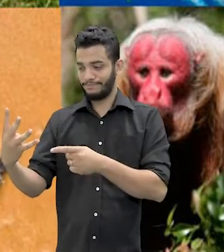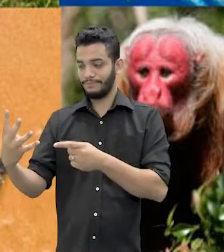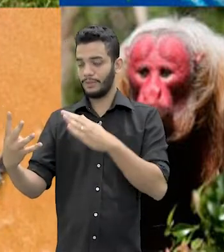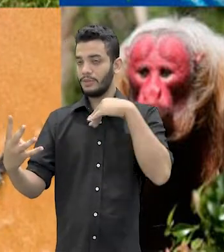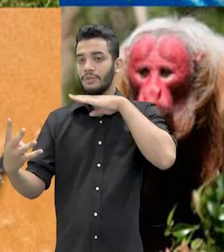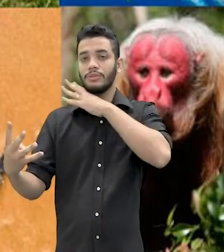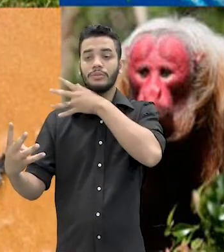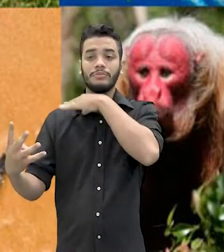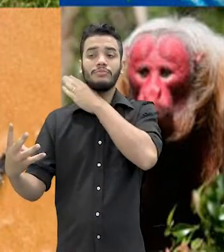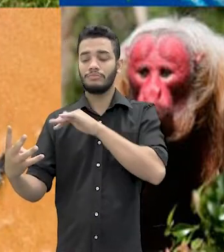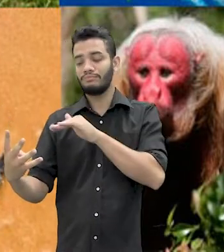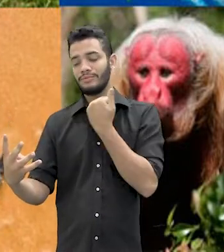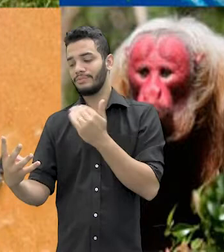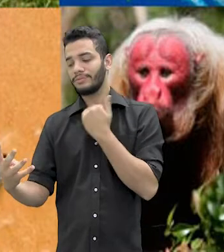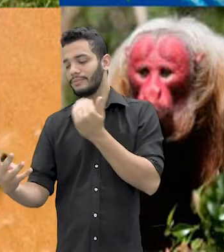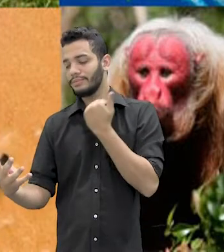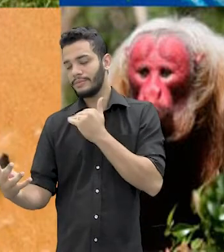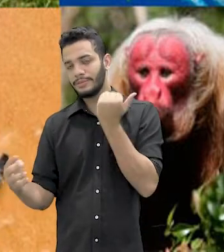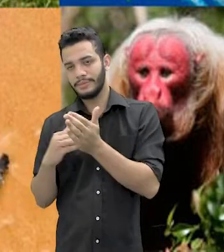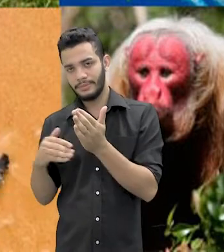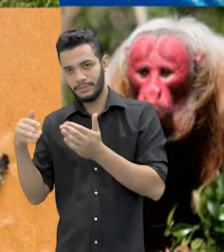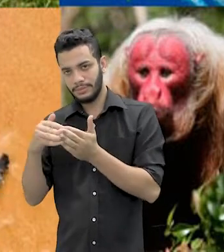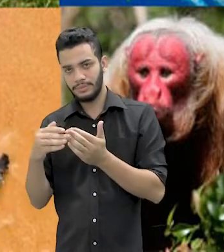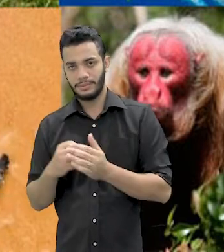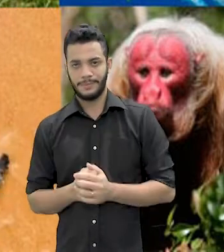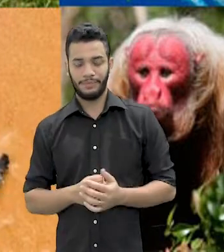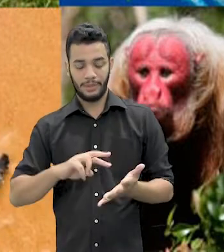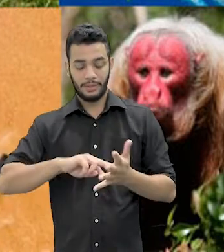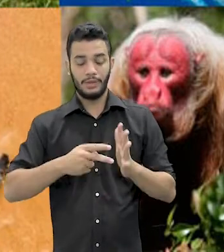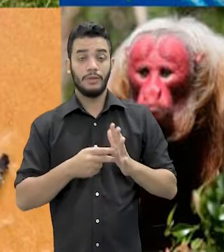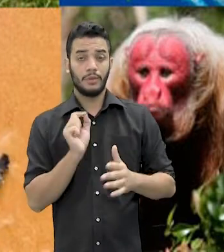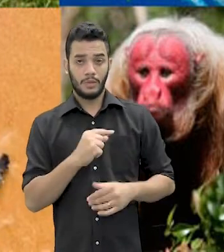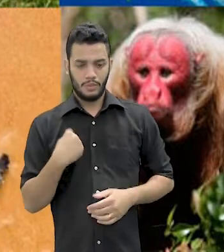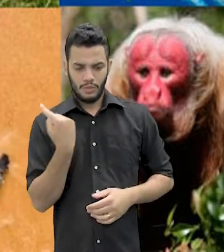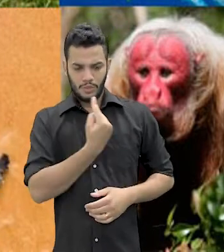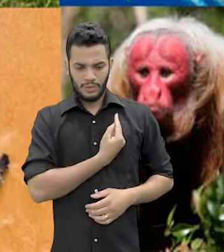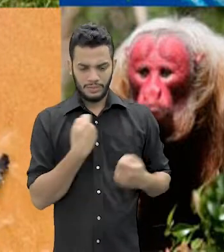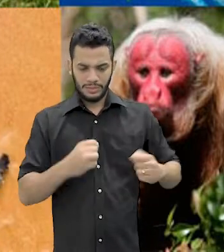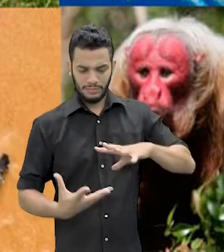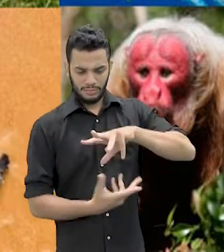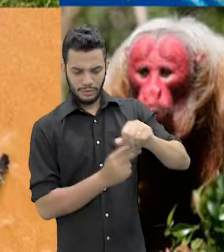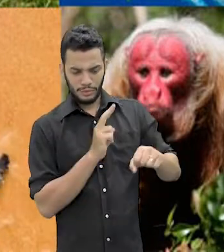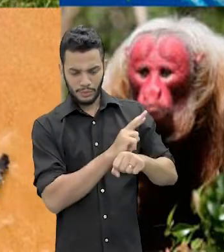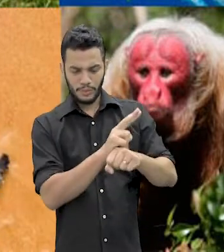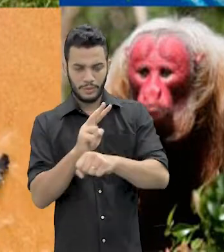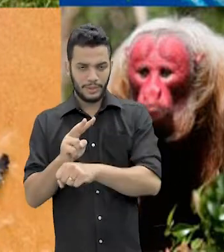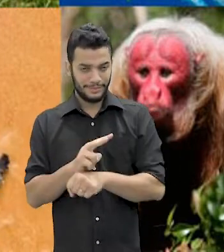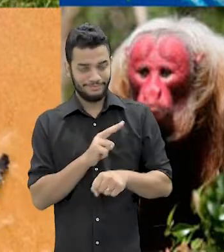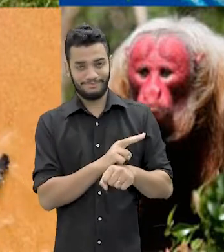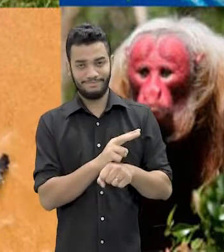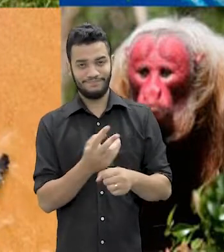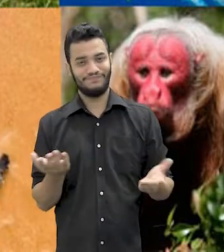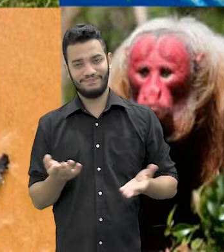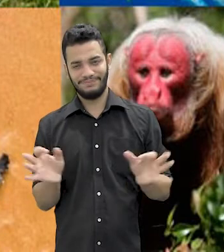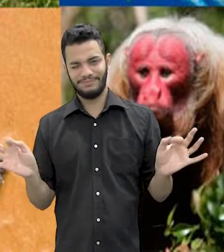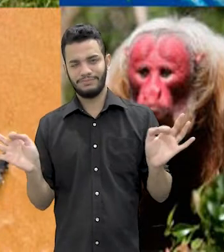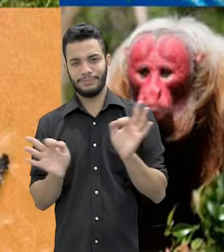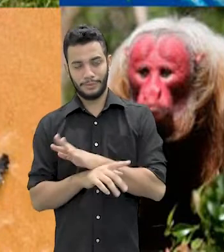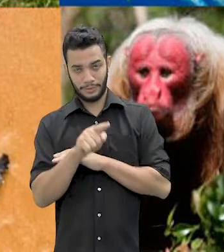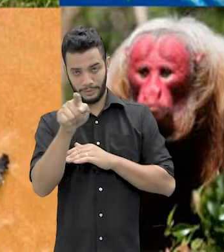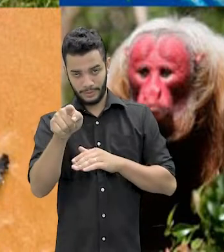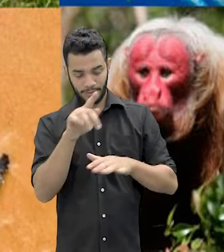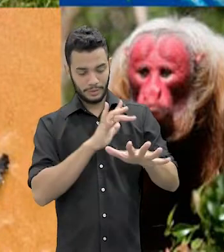Muito triste, né, pessoal? Temos que cuidar mais do nosso ecossistema. Eu fico por aqui. Continuem